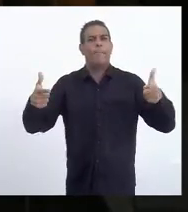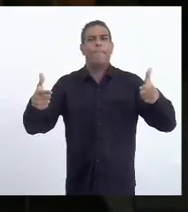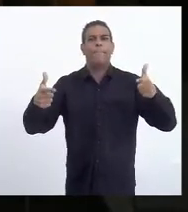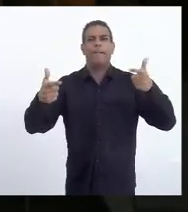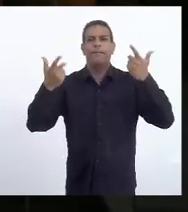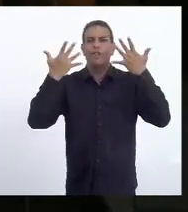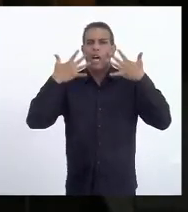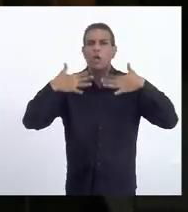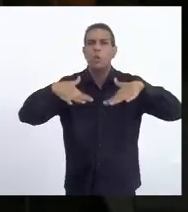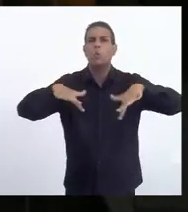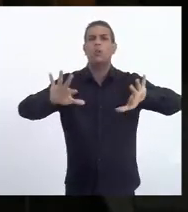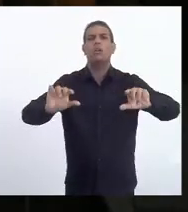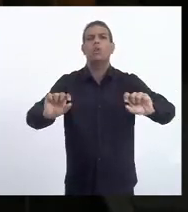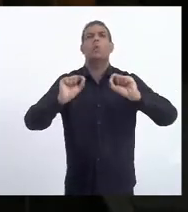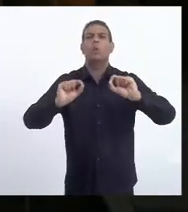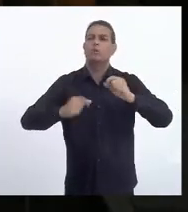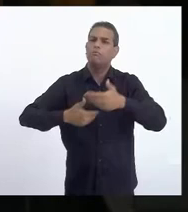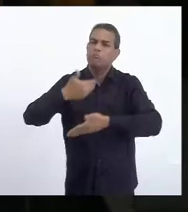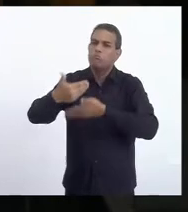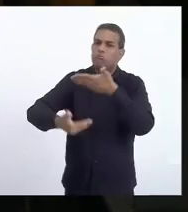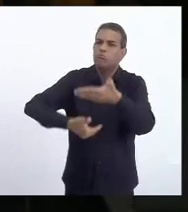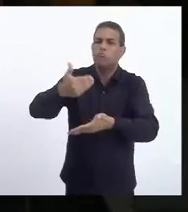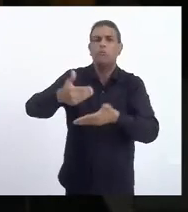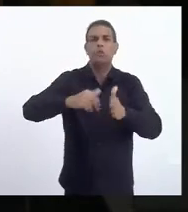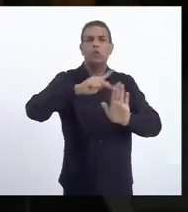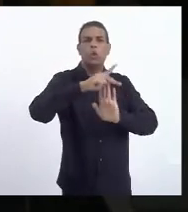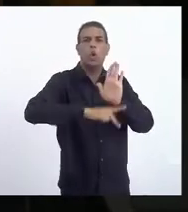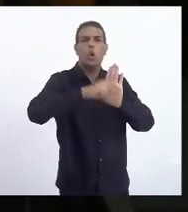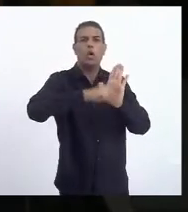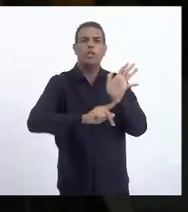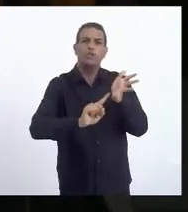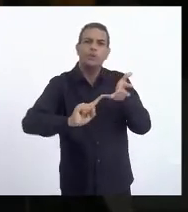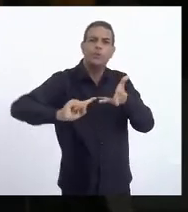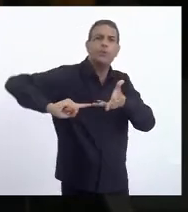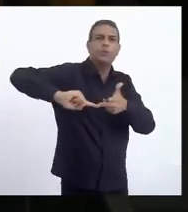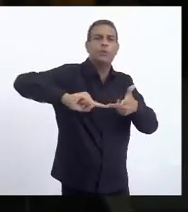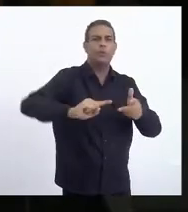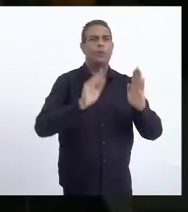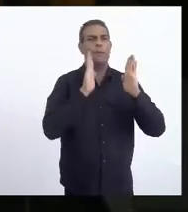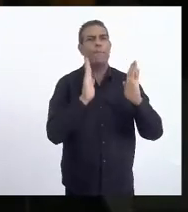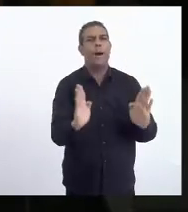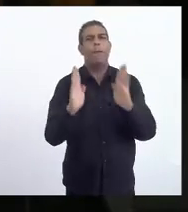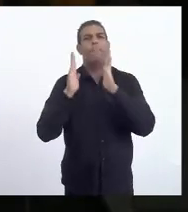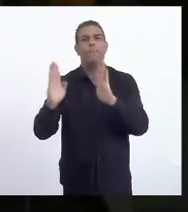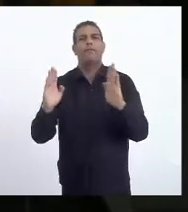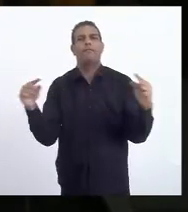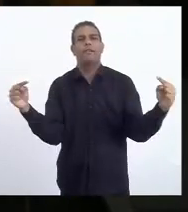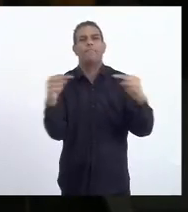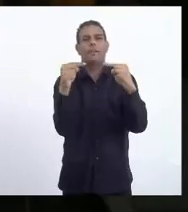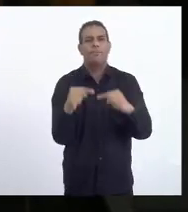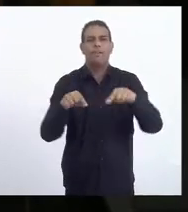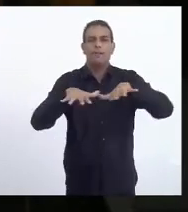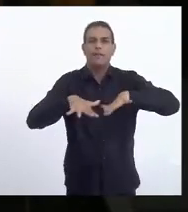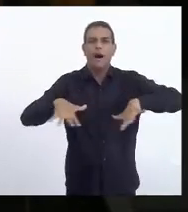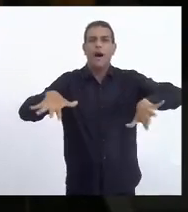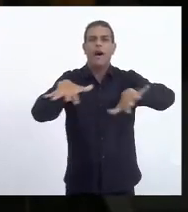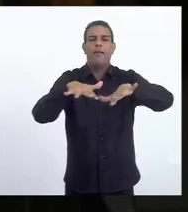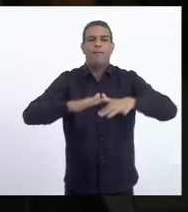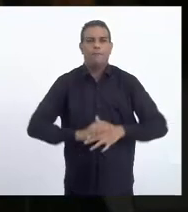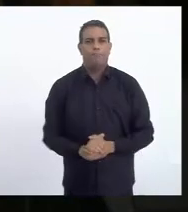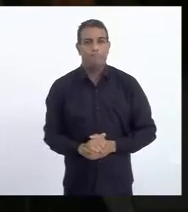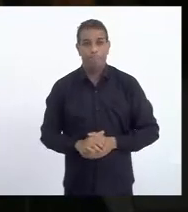natural da produção de parte da nossa região metropolitana